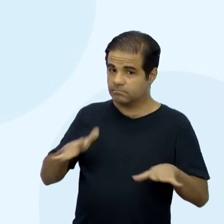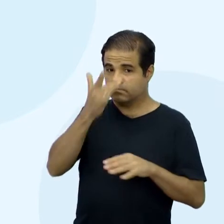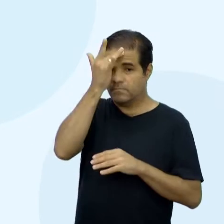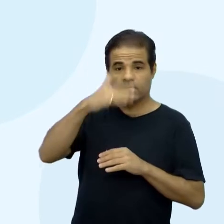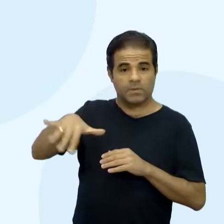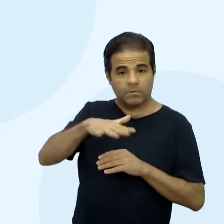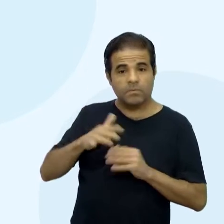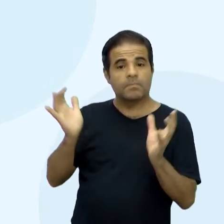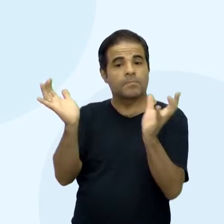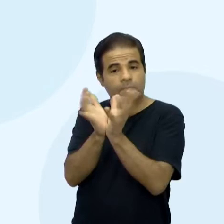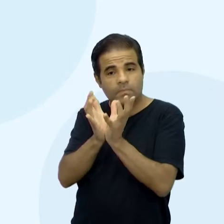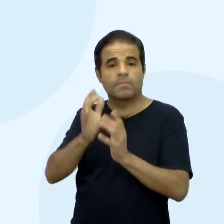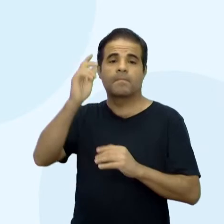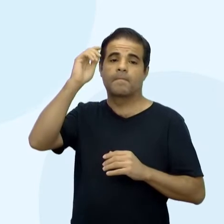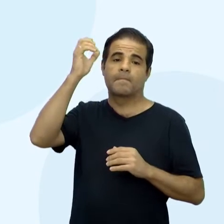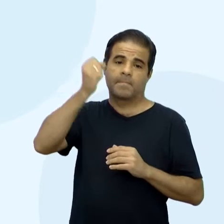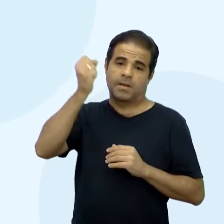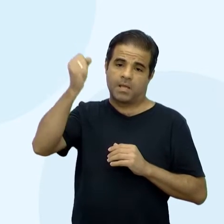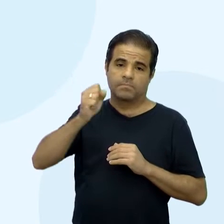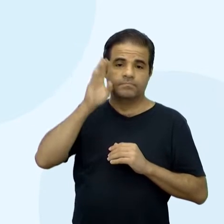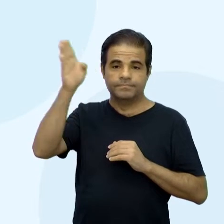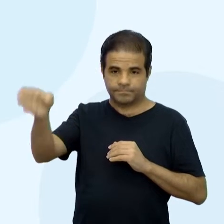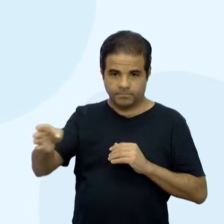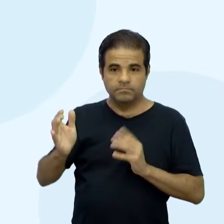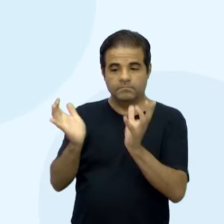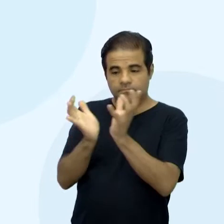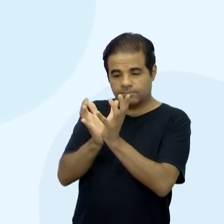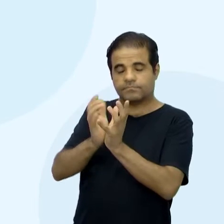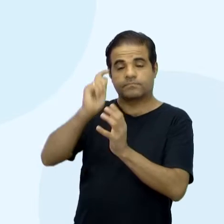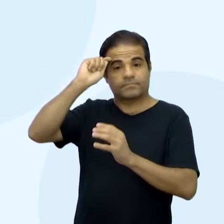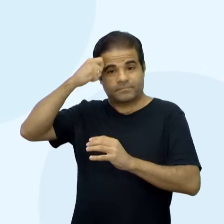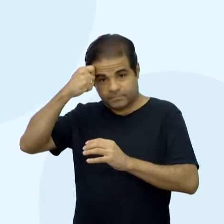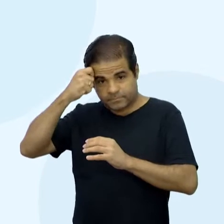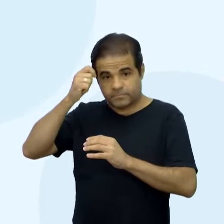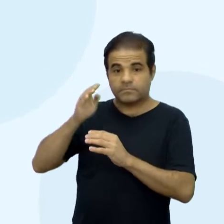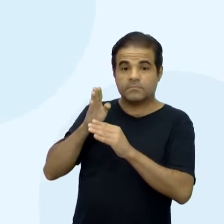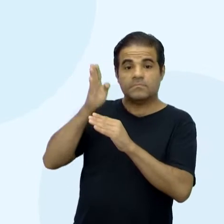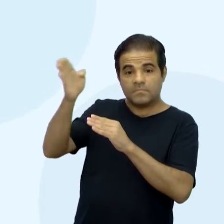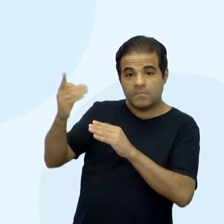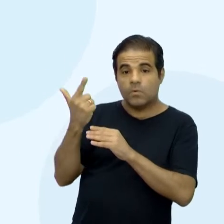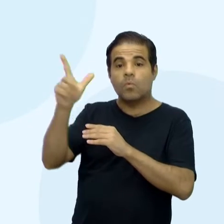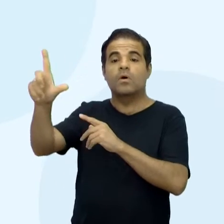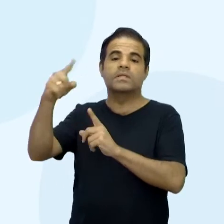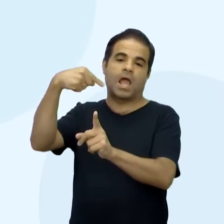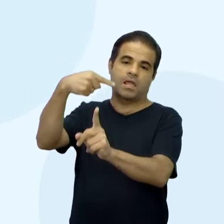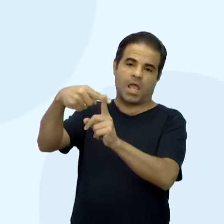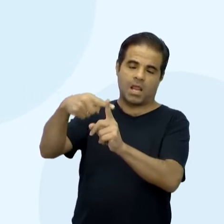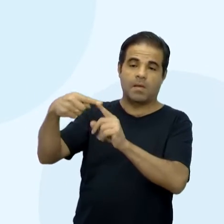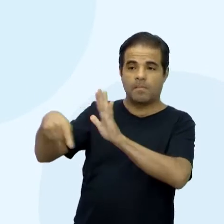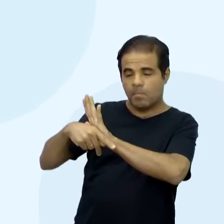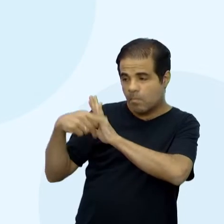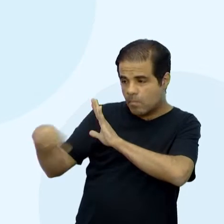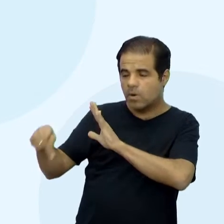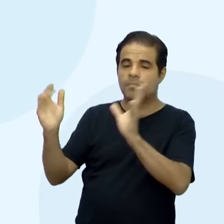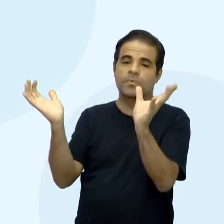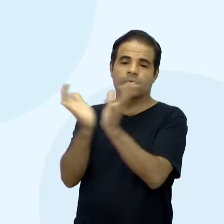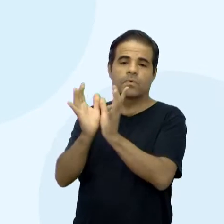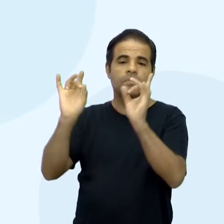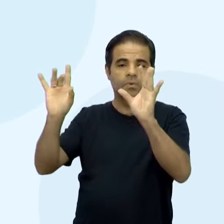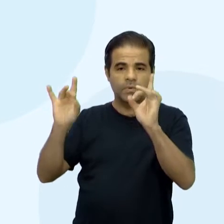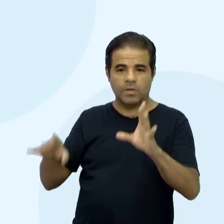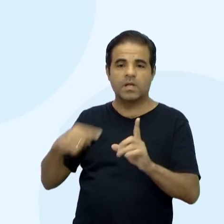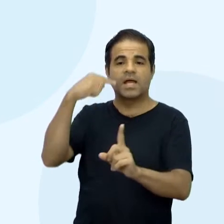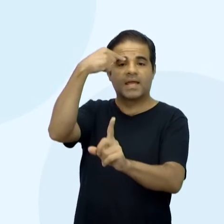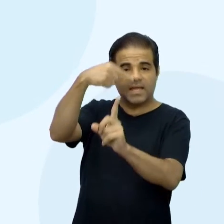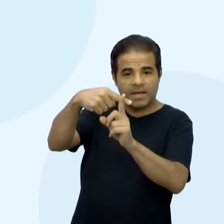apenas frequentada por pessoas brancas. Os negros deveriam frequentar uma igreja específica chamada